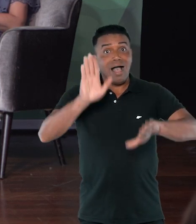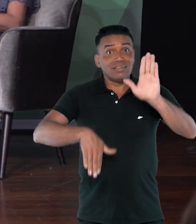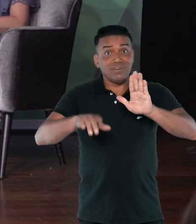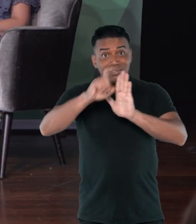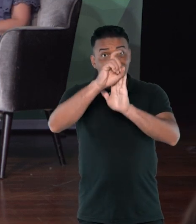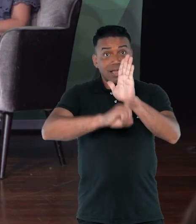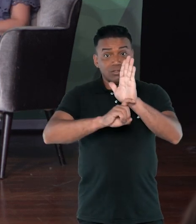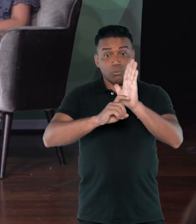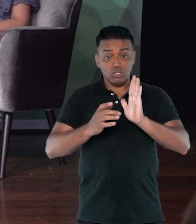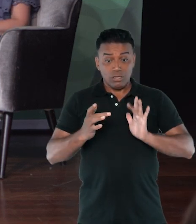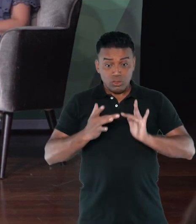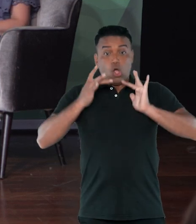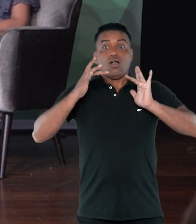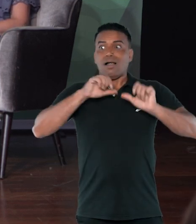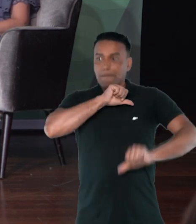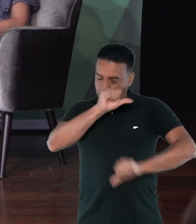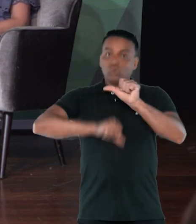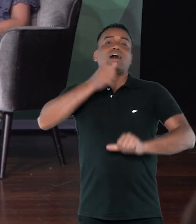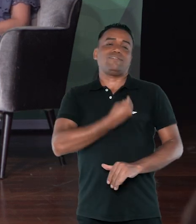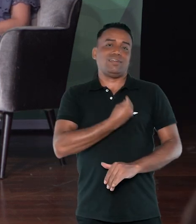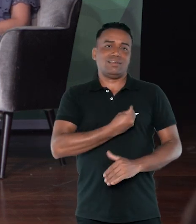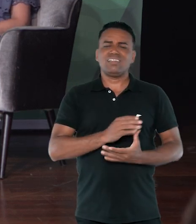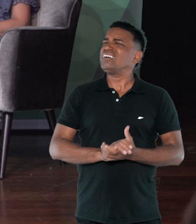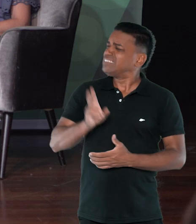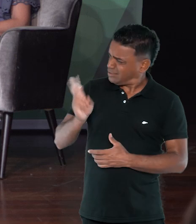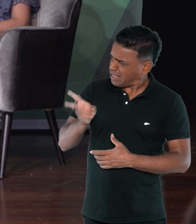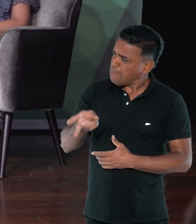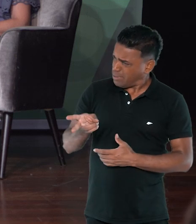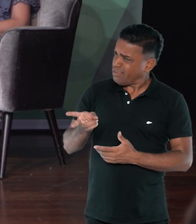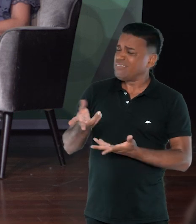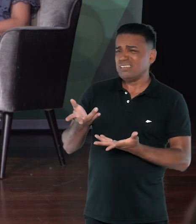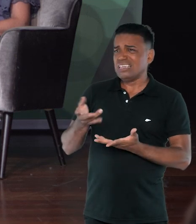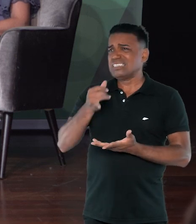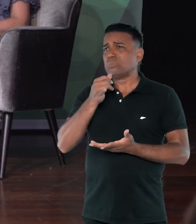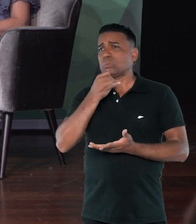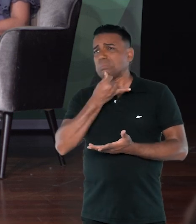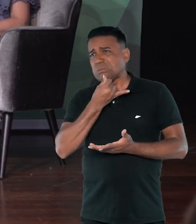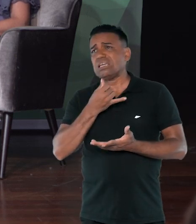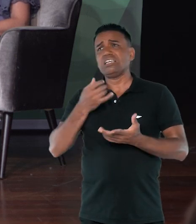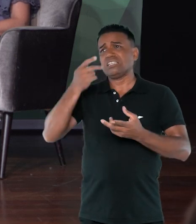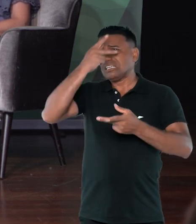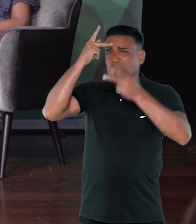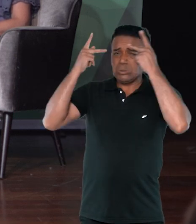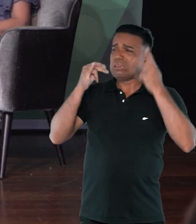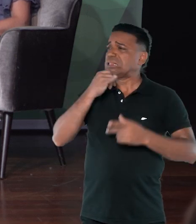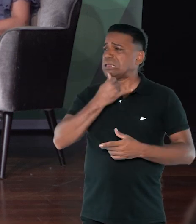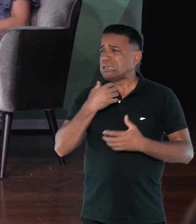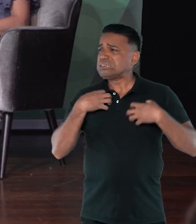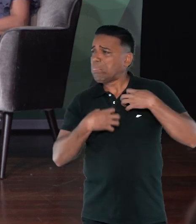tocar, pode transformar, né? E sempre foi assim? As pessoas andarem desesperançosas?